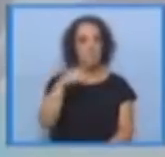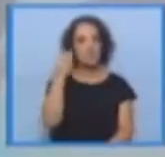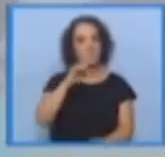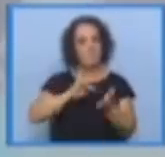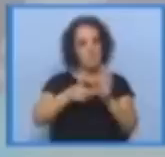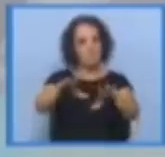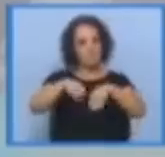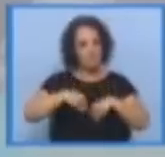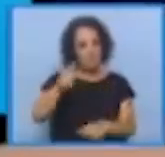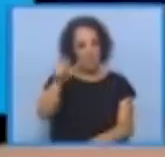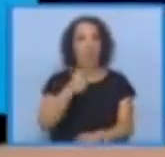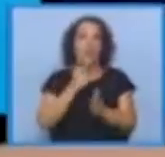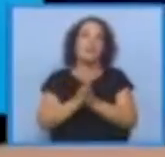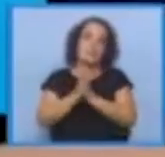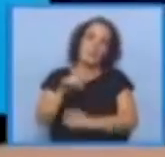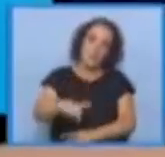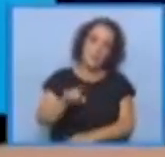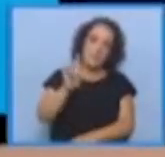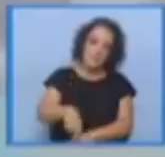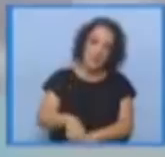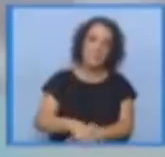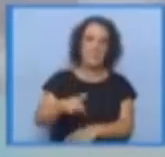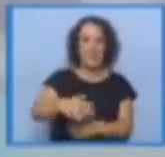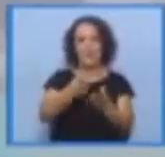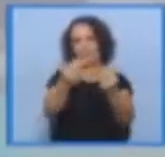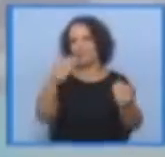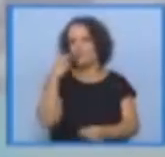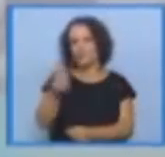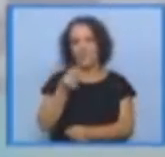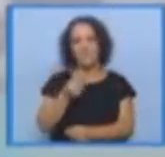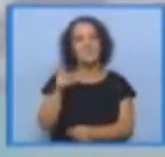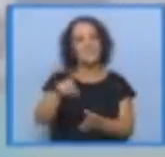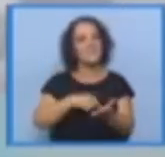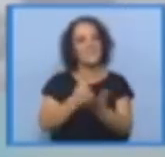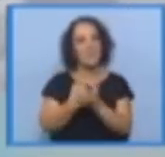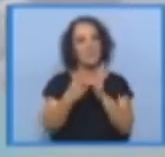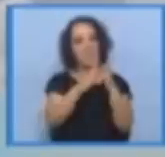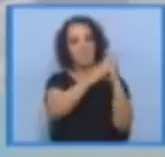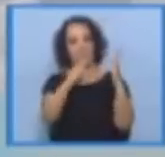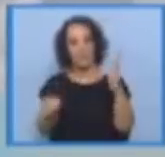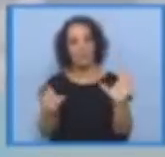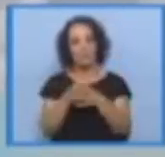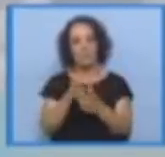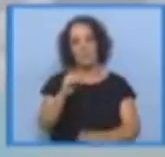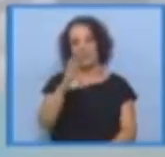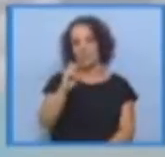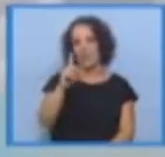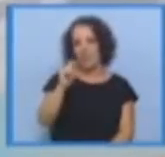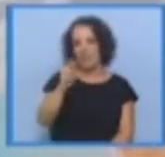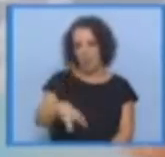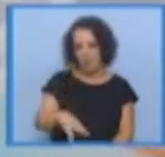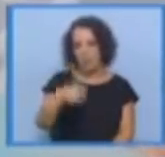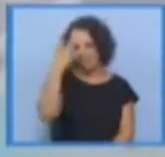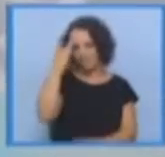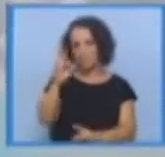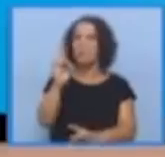jovens brasileiros. Graças a Deus. E aqui também, não é? Aqui há muitos jovens extraordinários também. Sempre com essa referência ao movimento Shalom, que ficou desde... E